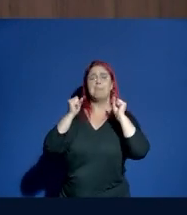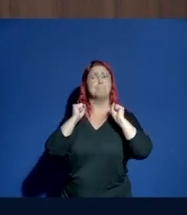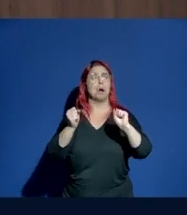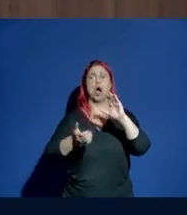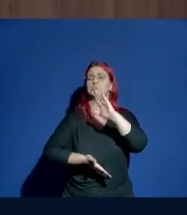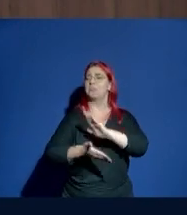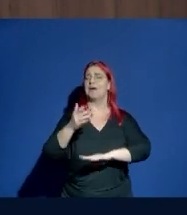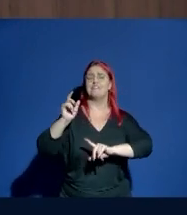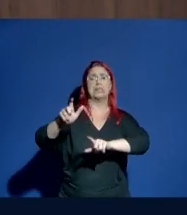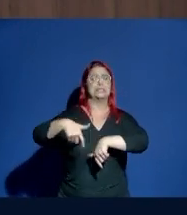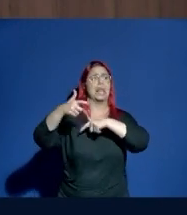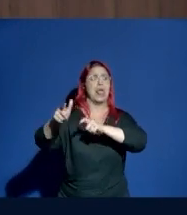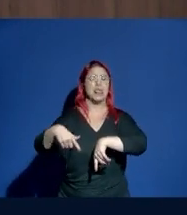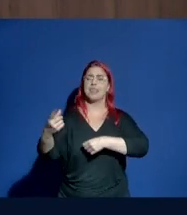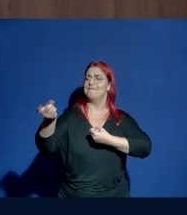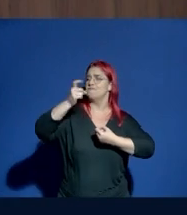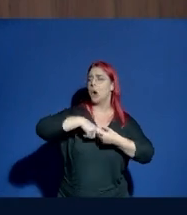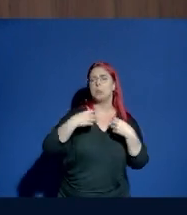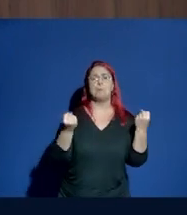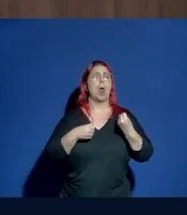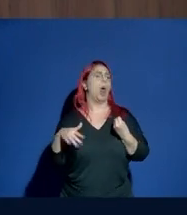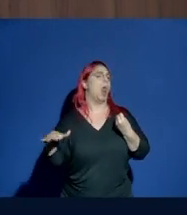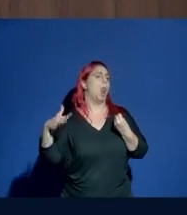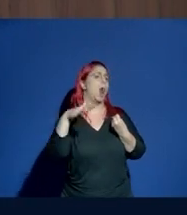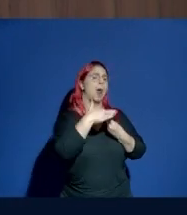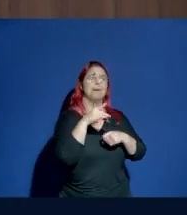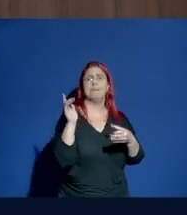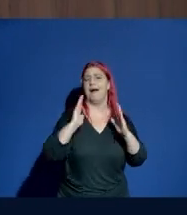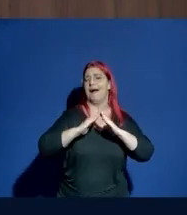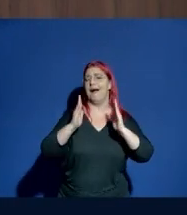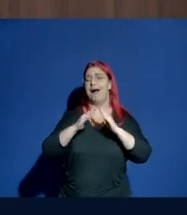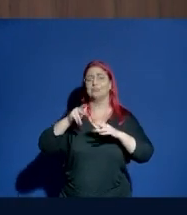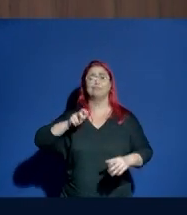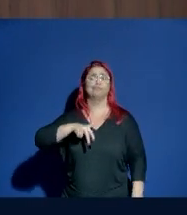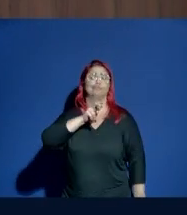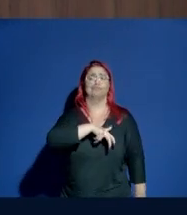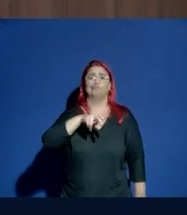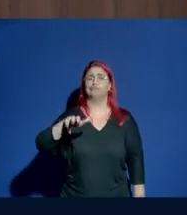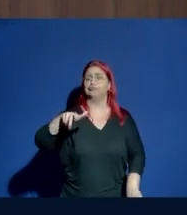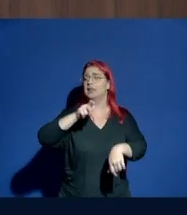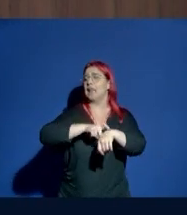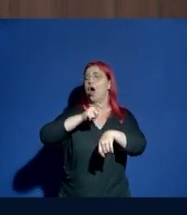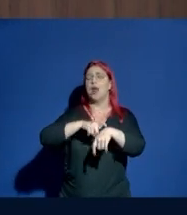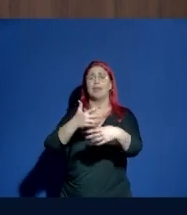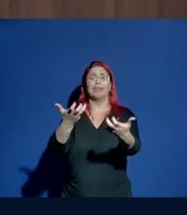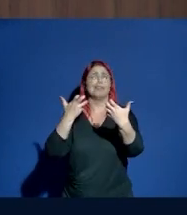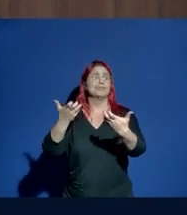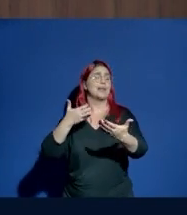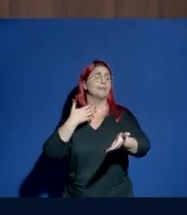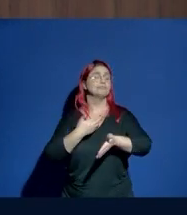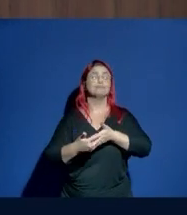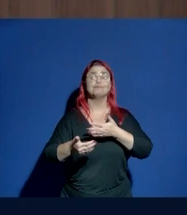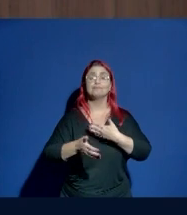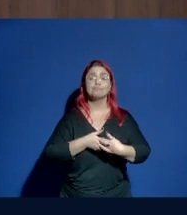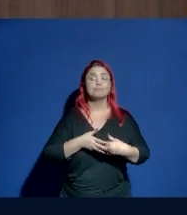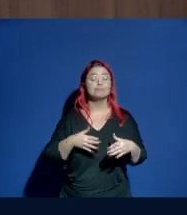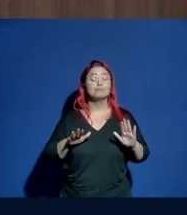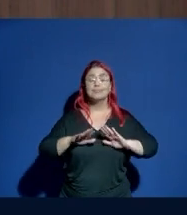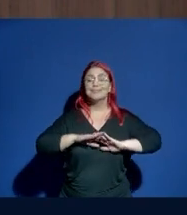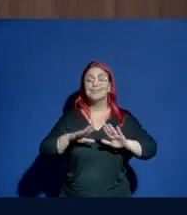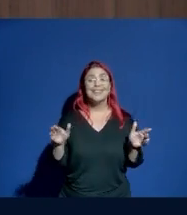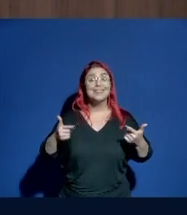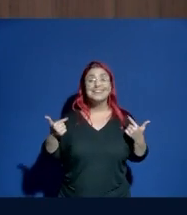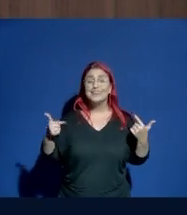para fazenda voltar pode ir para sua casa pode andar onde quiser no estado porque nós nunca mais